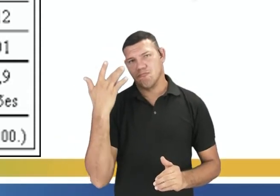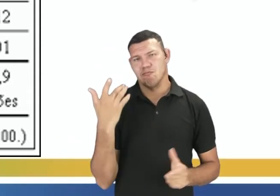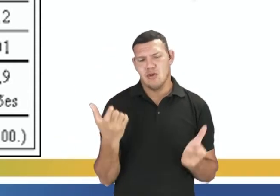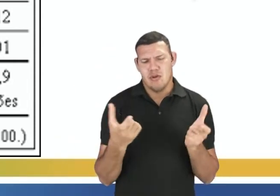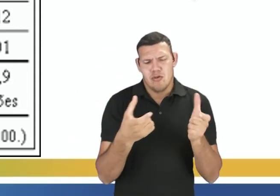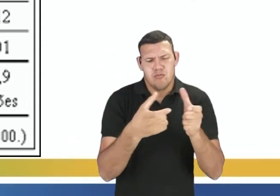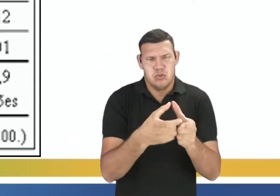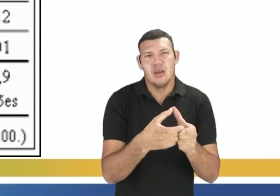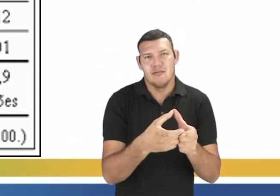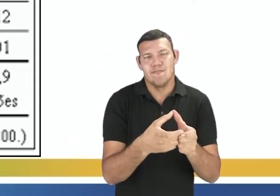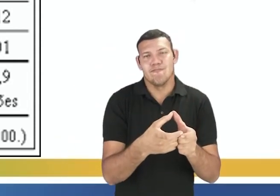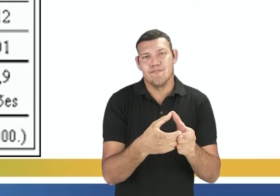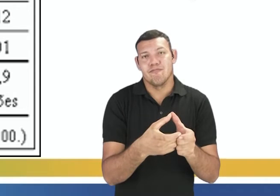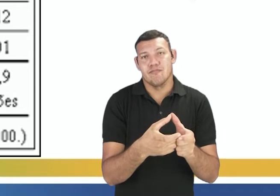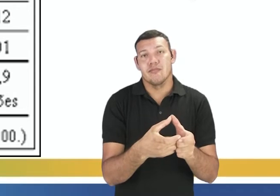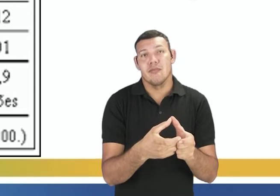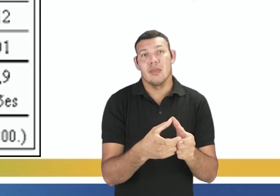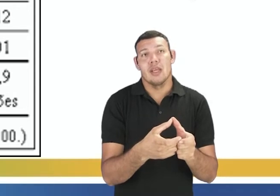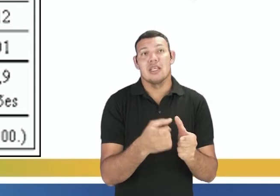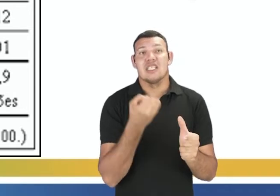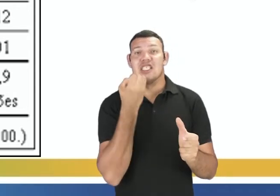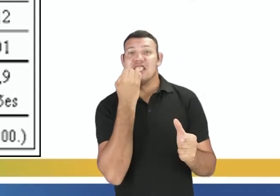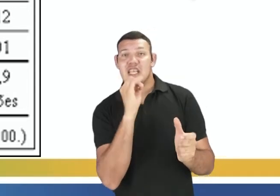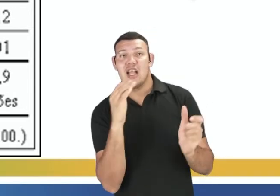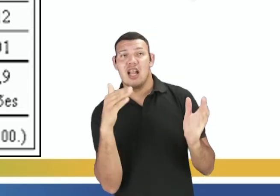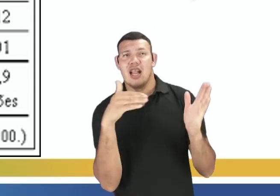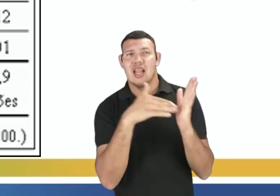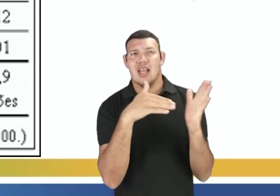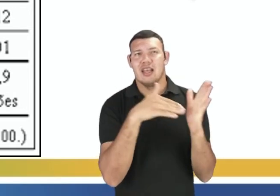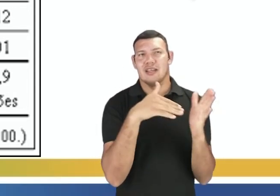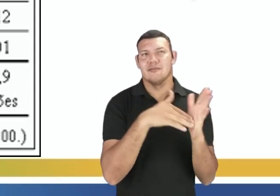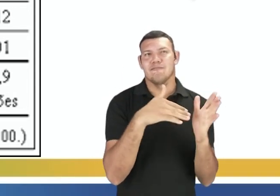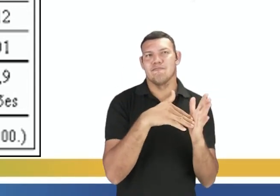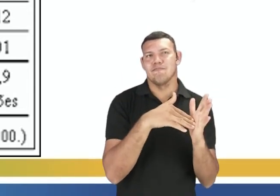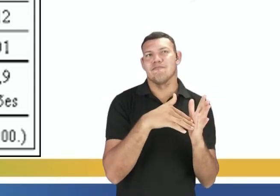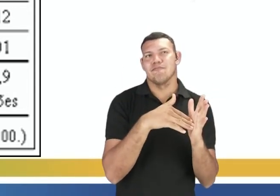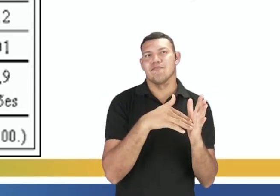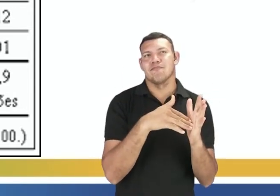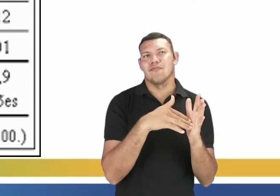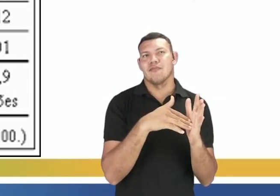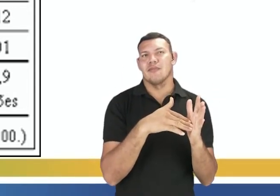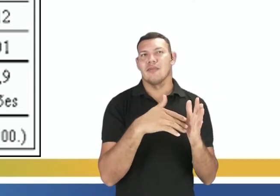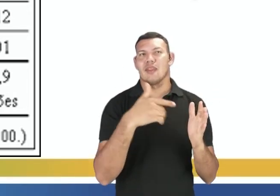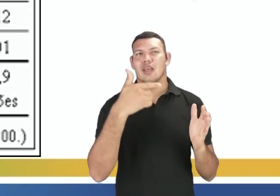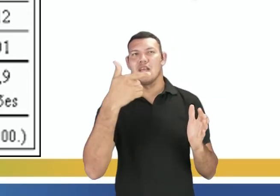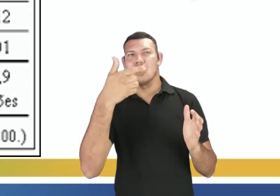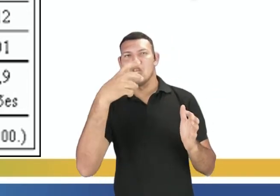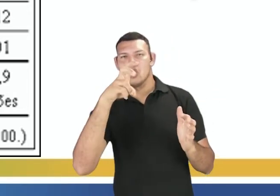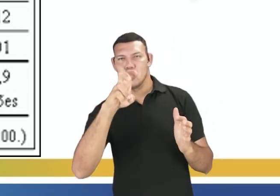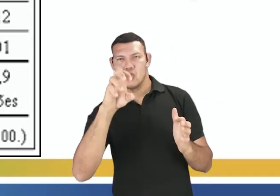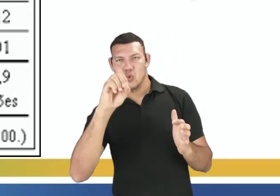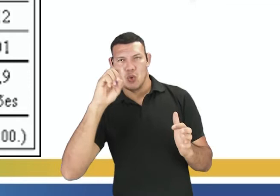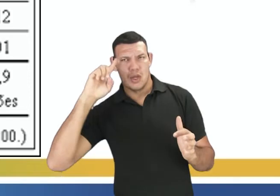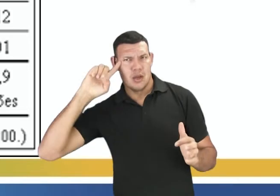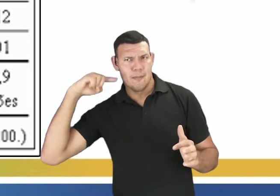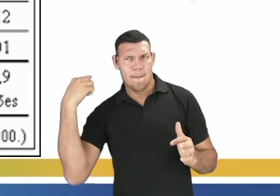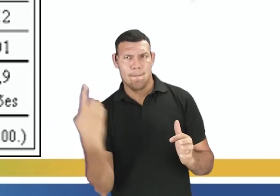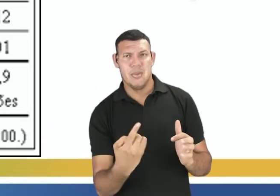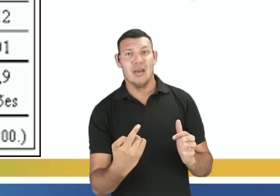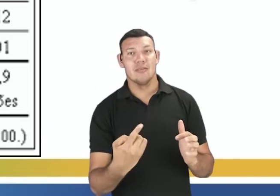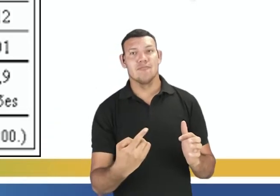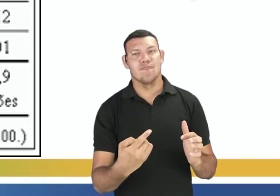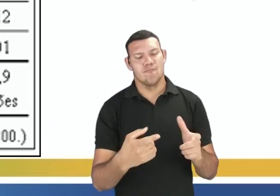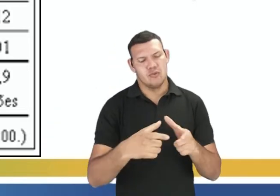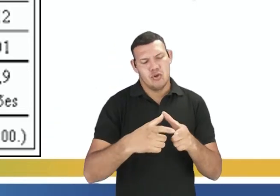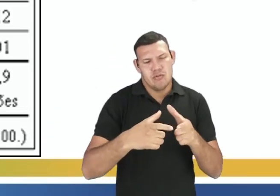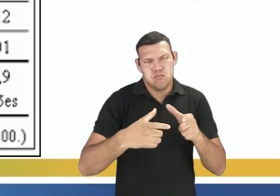faixa de transição da cidade pequena para uma cidade média, que chega a 100 a 50 mil habitantes. E as cidades grandes, né, são maiores